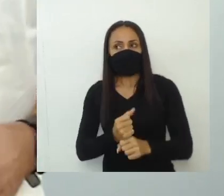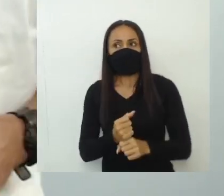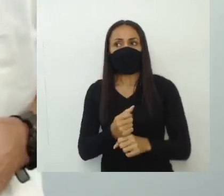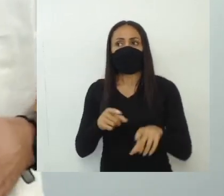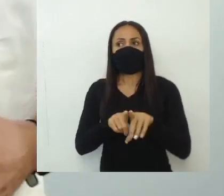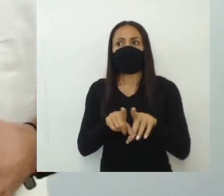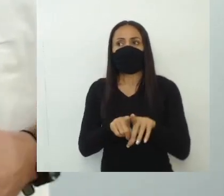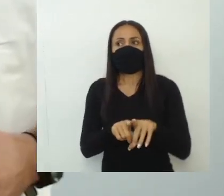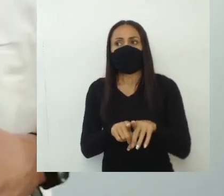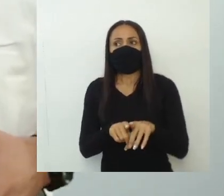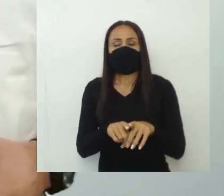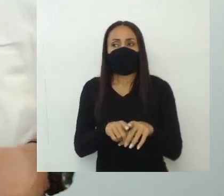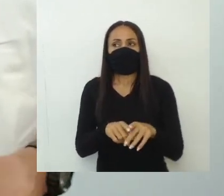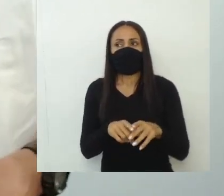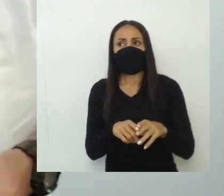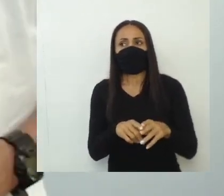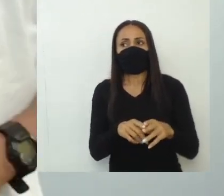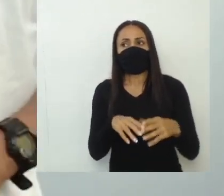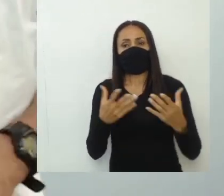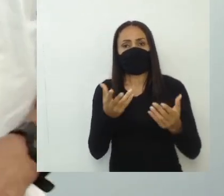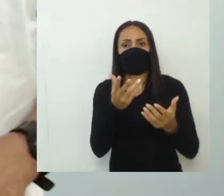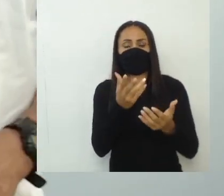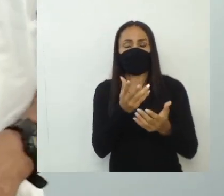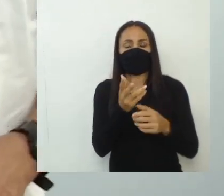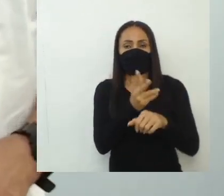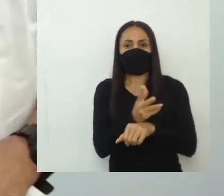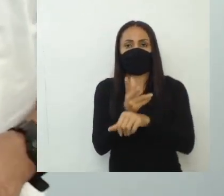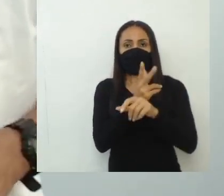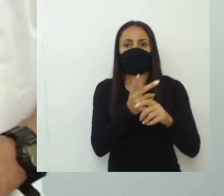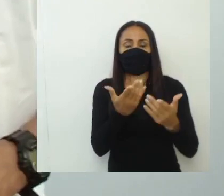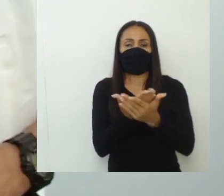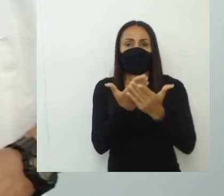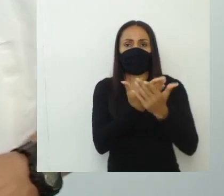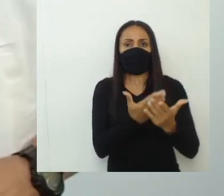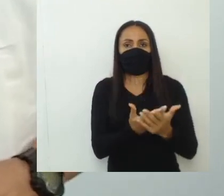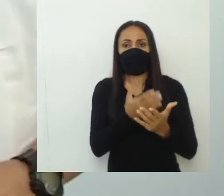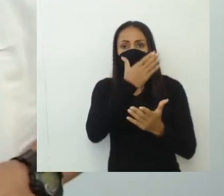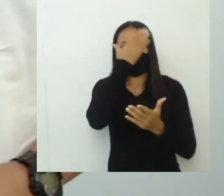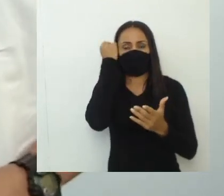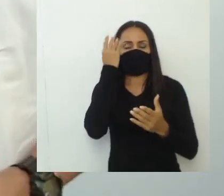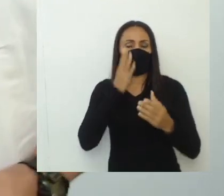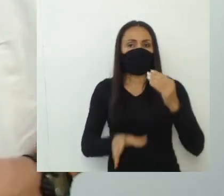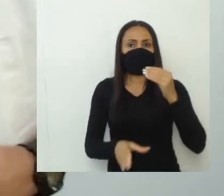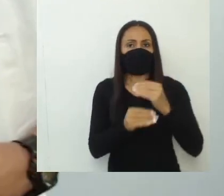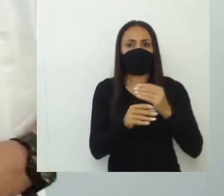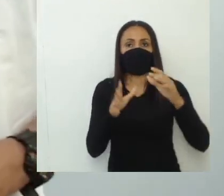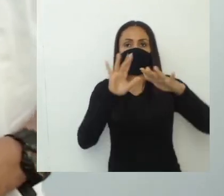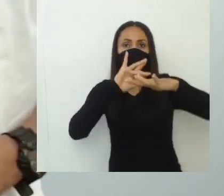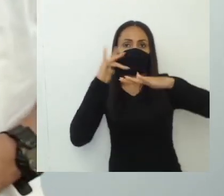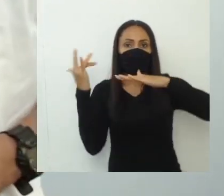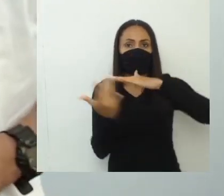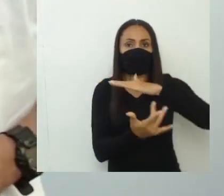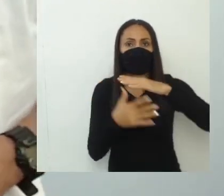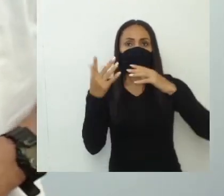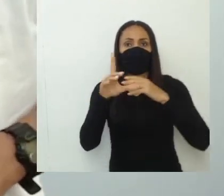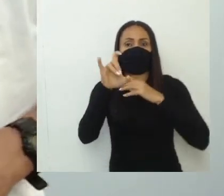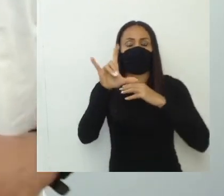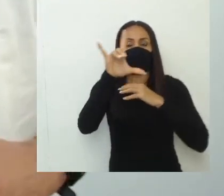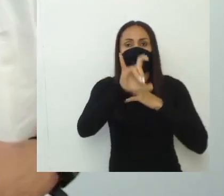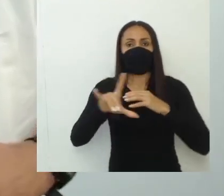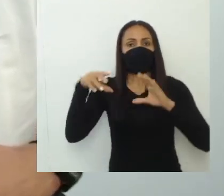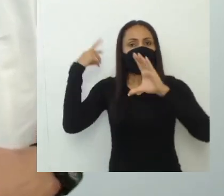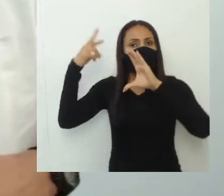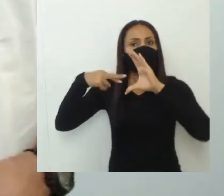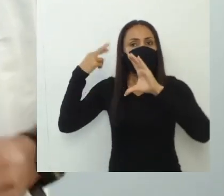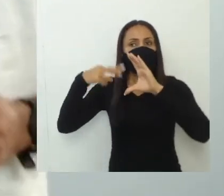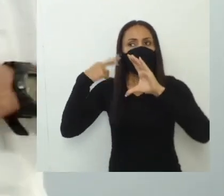né, comum nas nossas videoaulas. Então não esquece também de estar plugado nas nossas redes sociais. Instagram, Robertão na transmissão, tudo